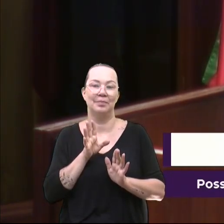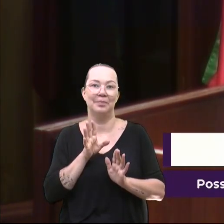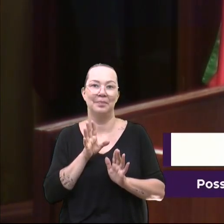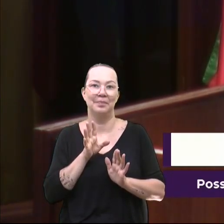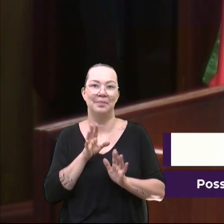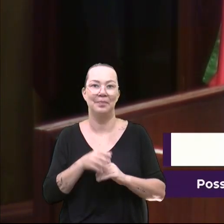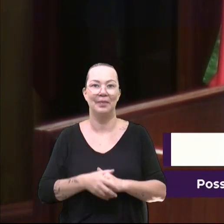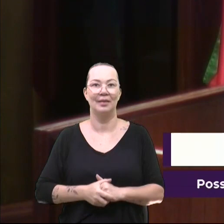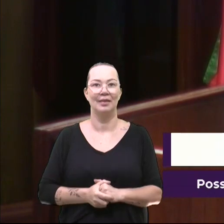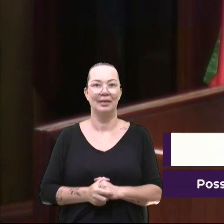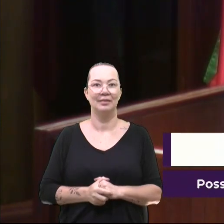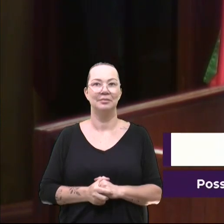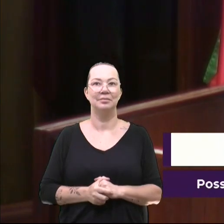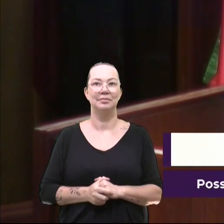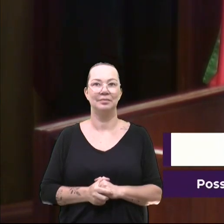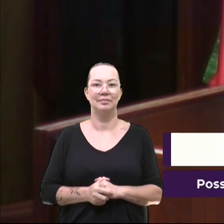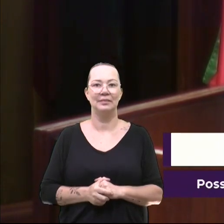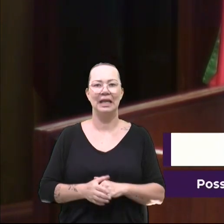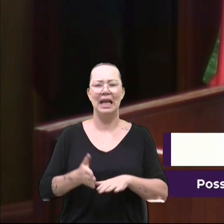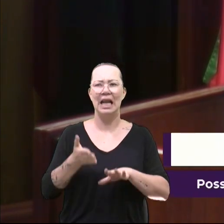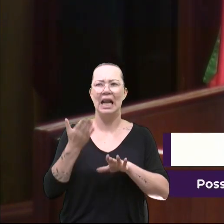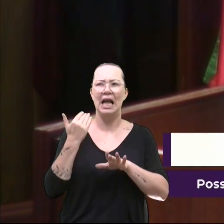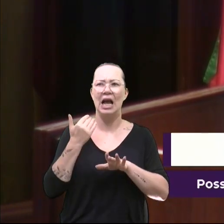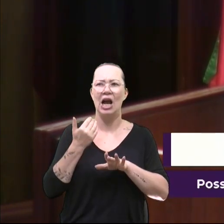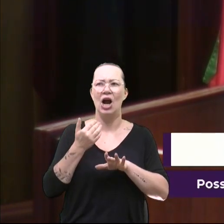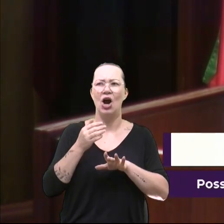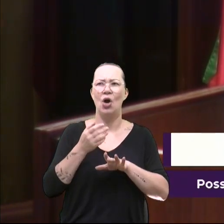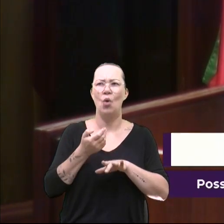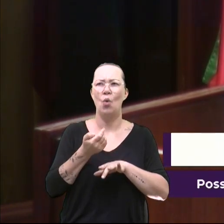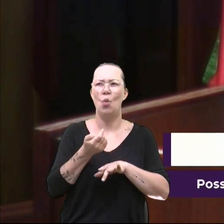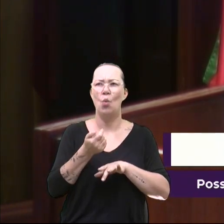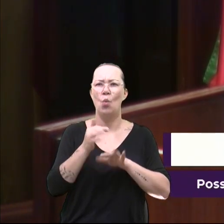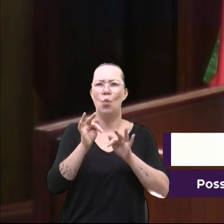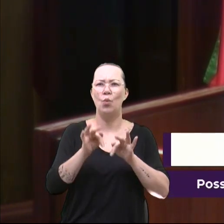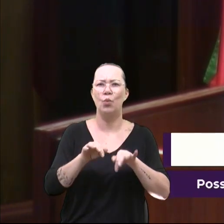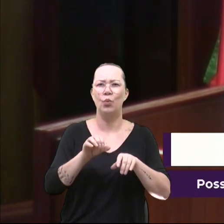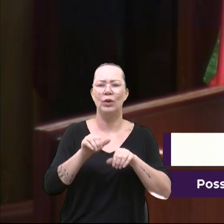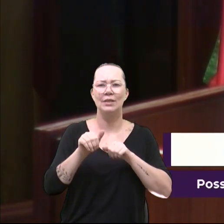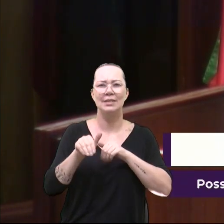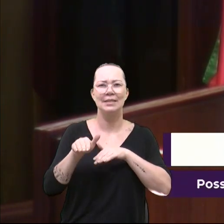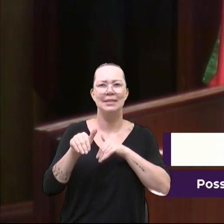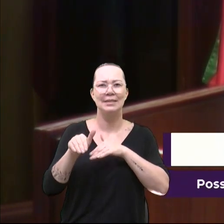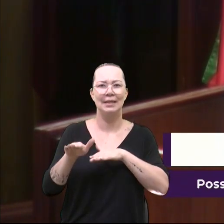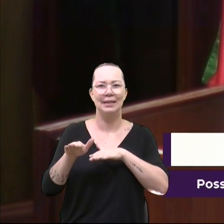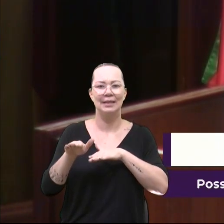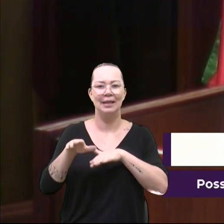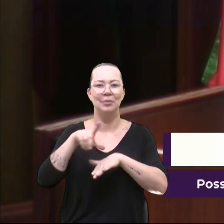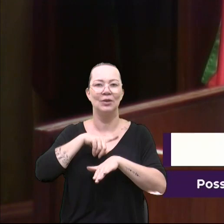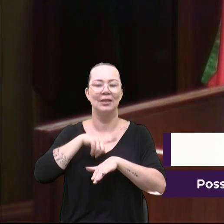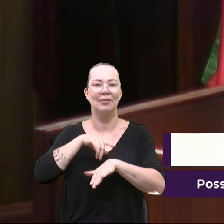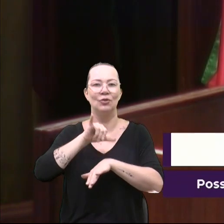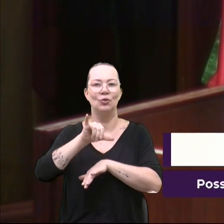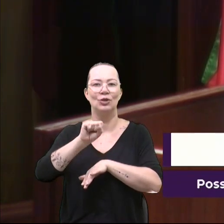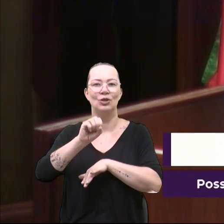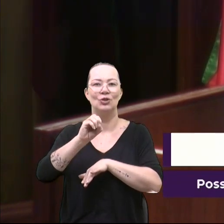que lá por finalzinho de setembro eu recebi um zap do seu Isolino.